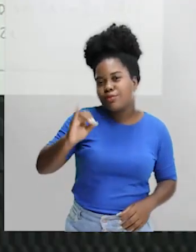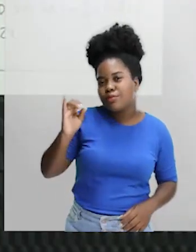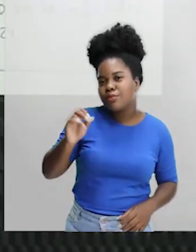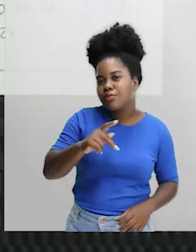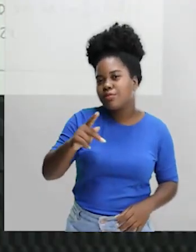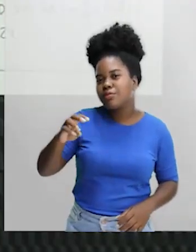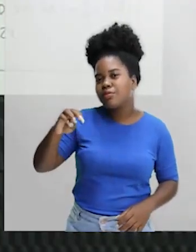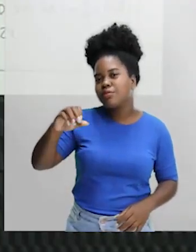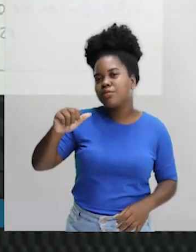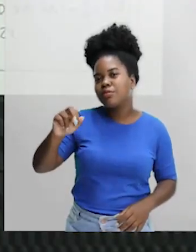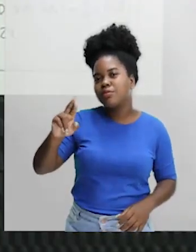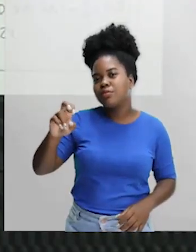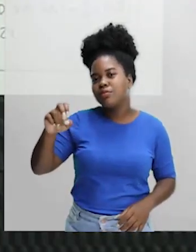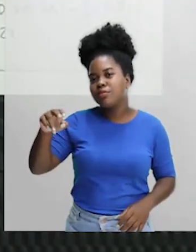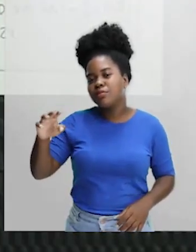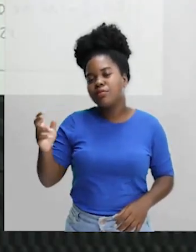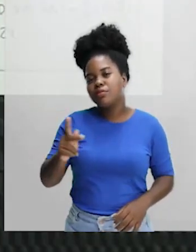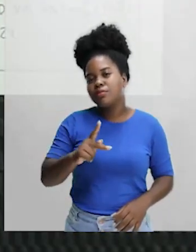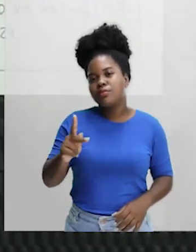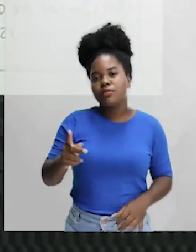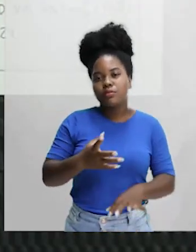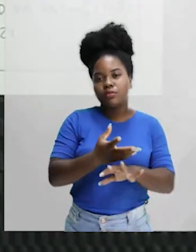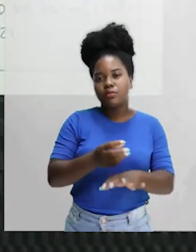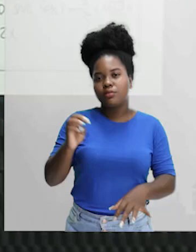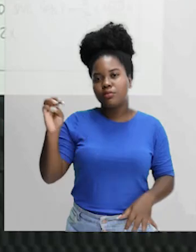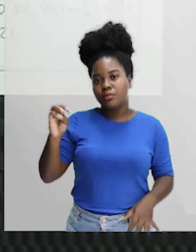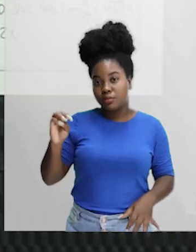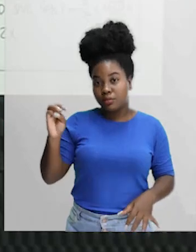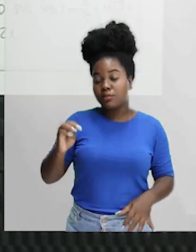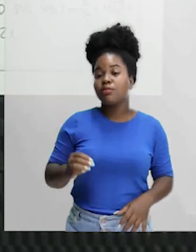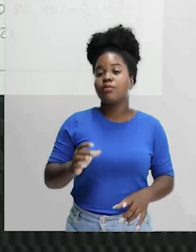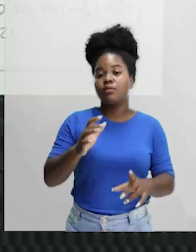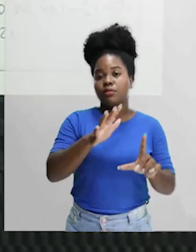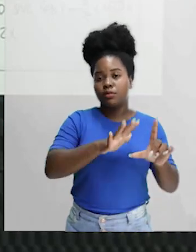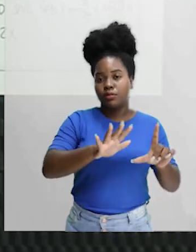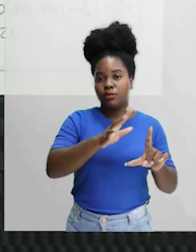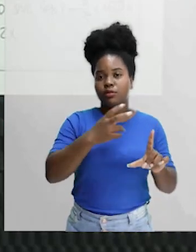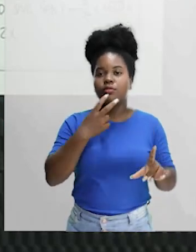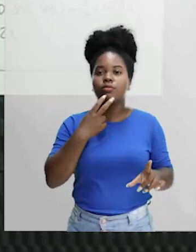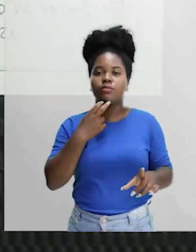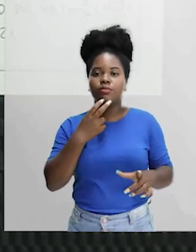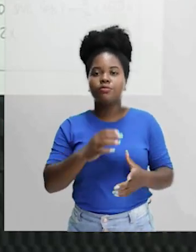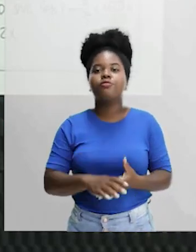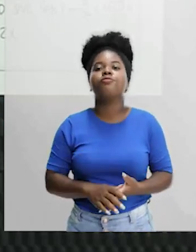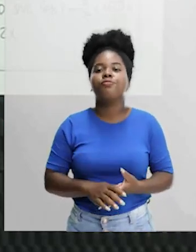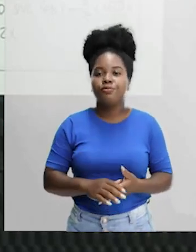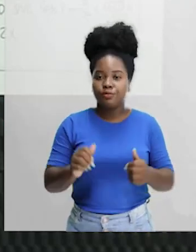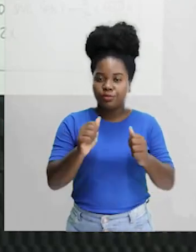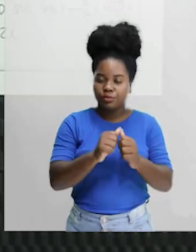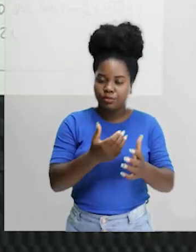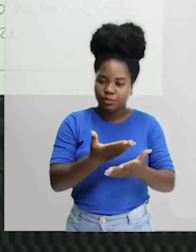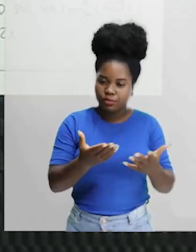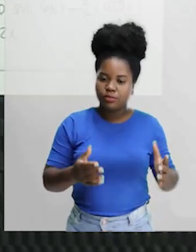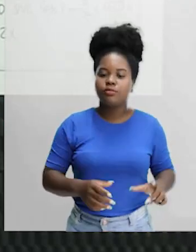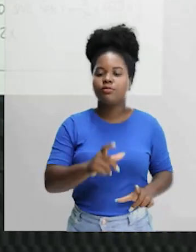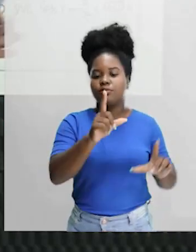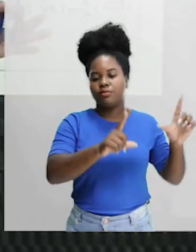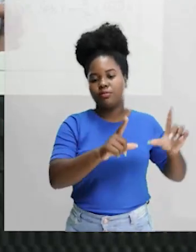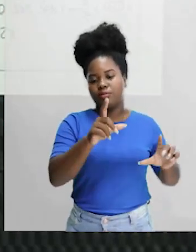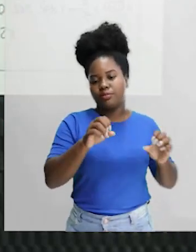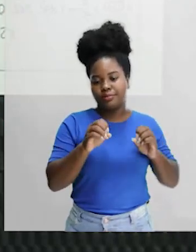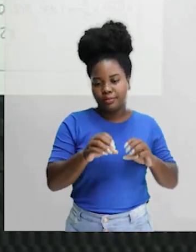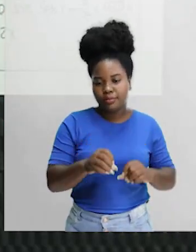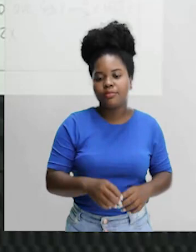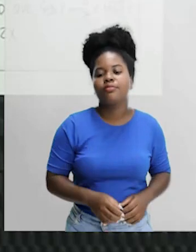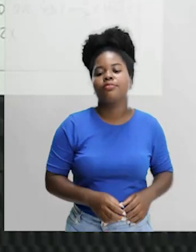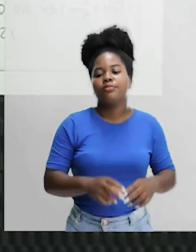pessoal, aqui é o professor Maroni Beckman, professor de matemática da plataforma Gonçalves Dias. Mais uma vez com vocês aqui na TV Educação,